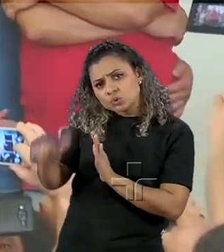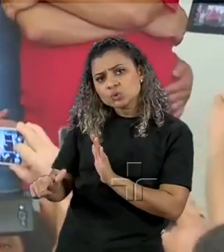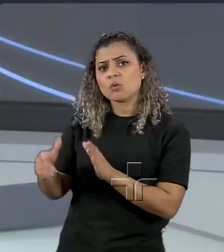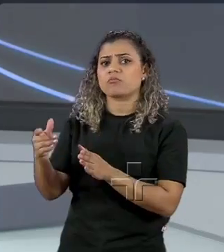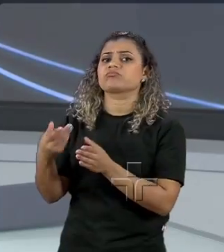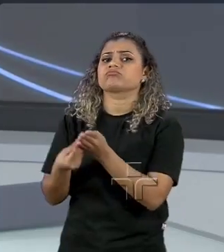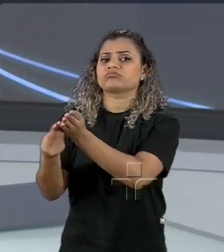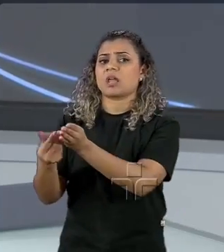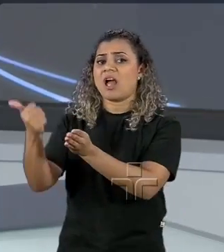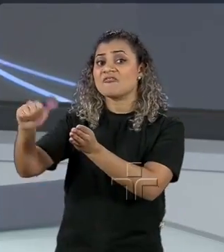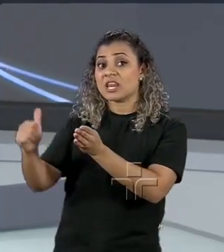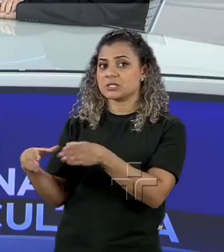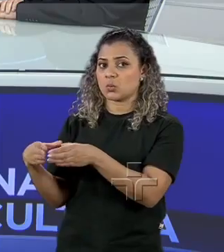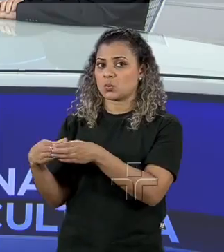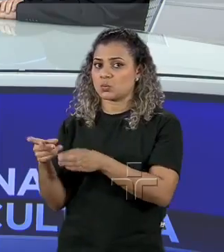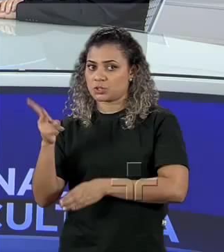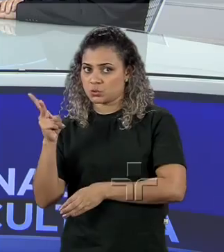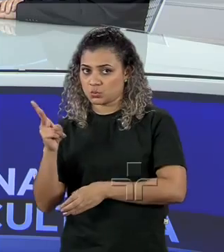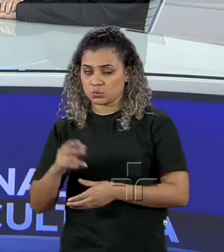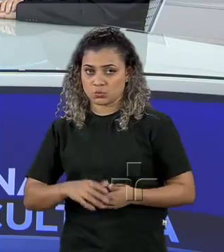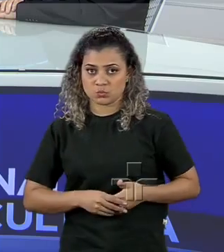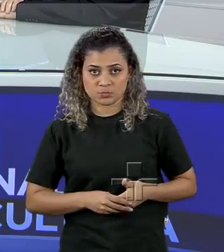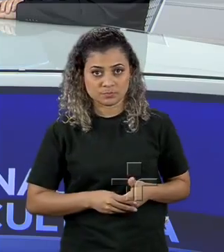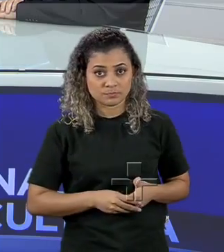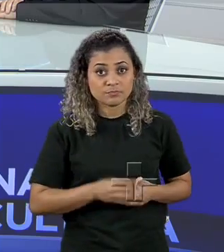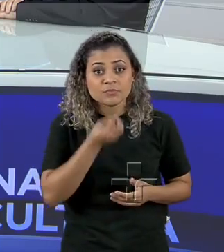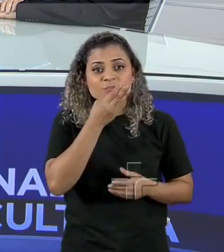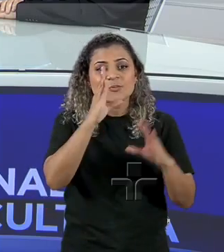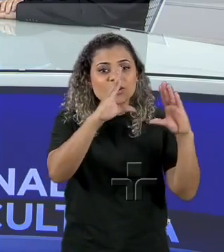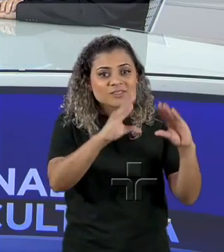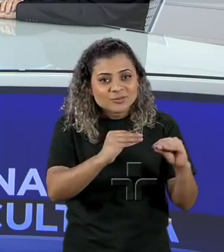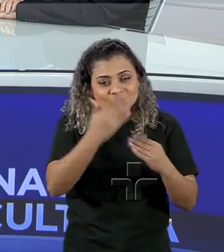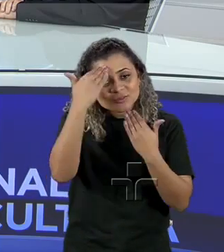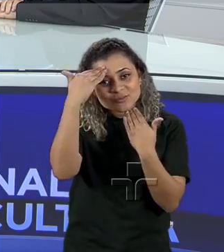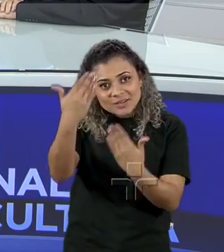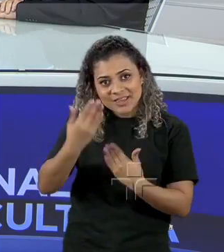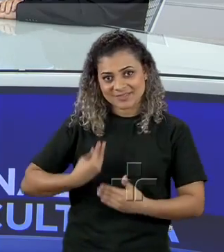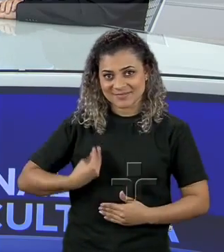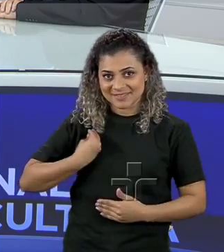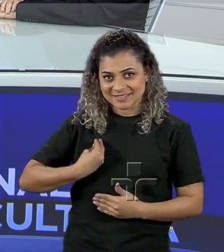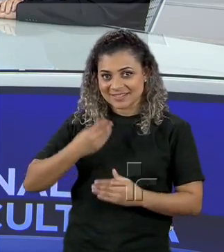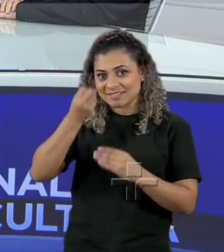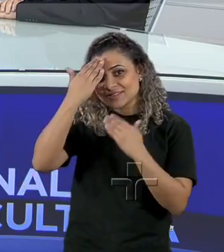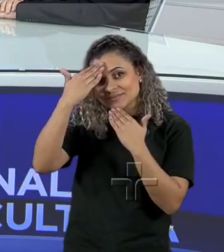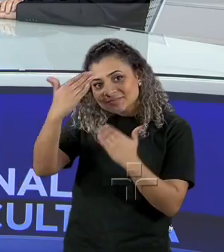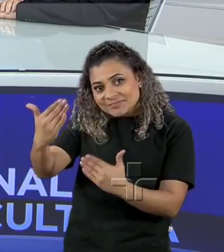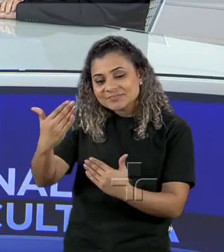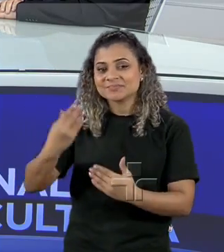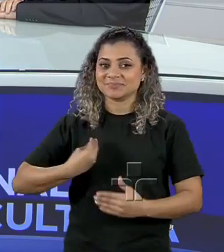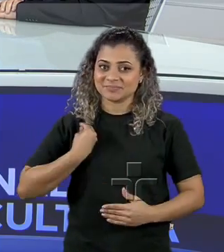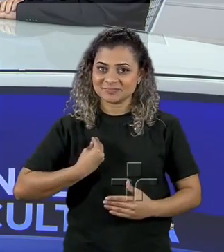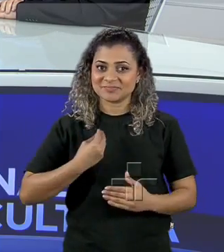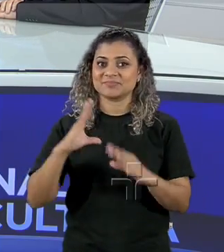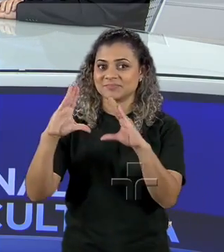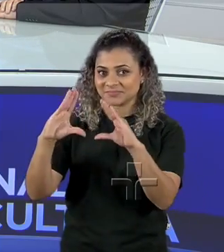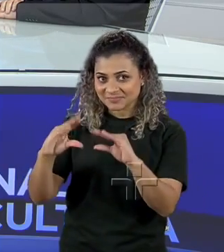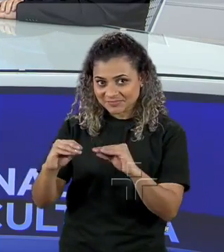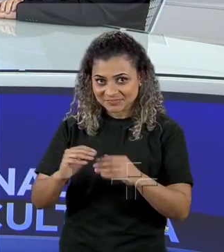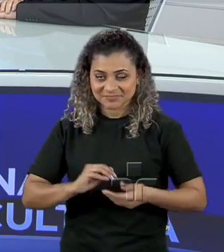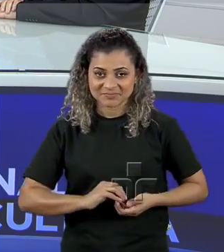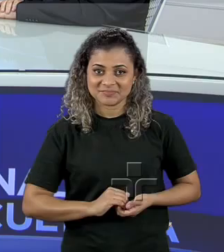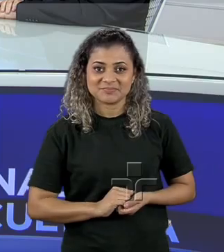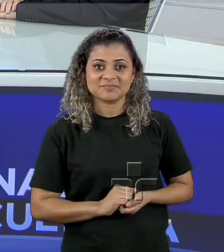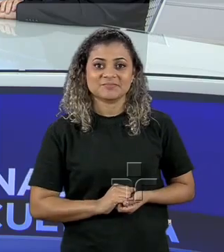turma. Muito boa noite, ministro Aires Brito. Obrigada pela presença. Boa noite, muito boa Joyce. noite, professor Obrigado. Cortella. Boa noite, Cortella. Boa